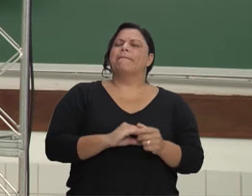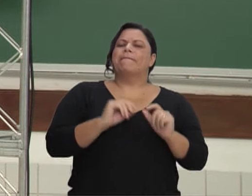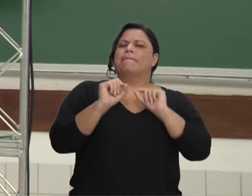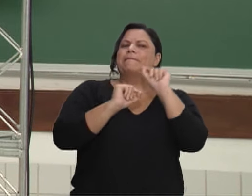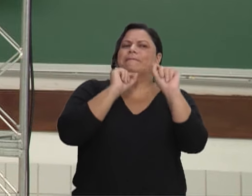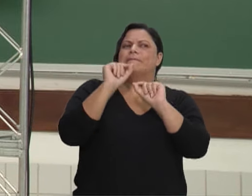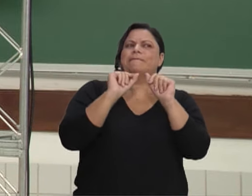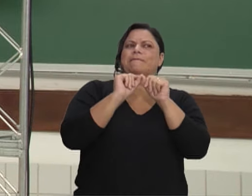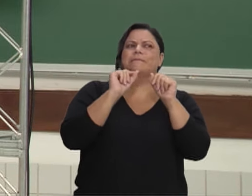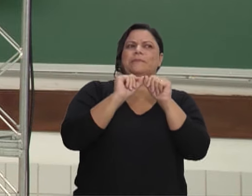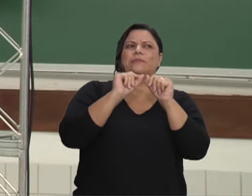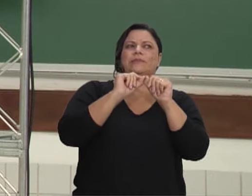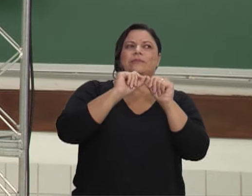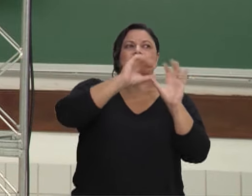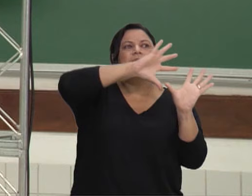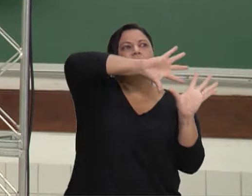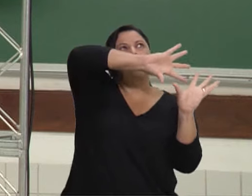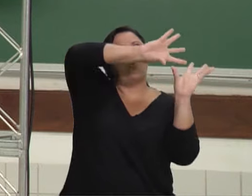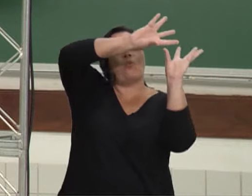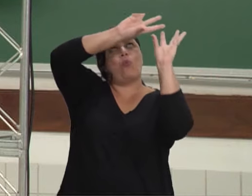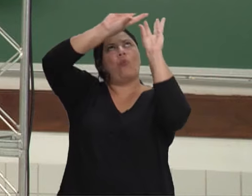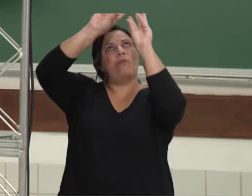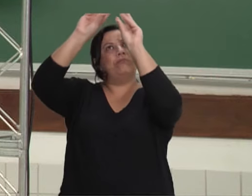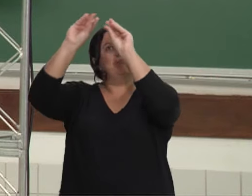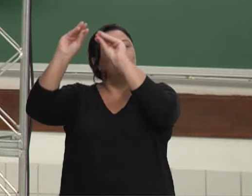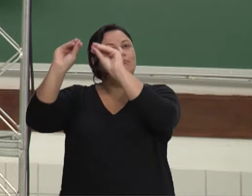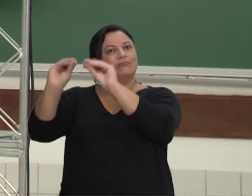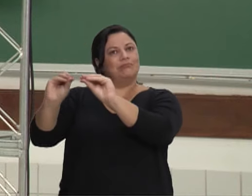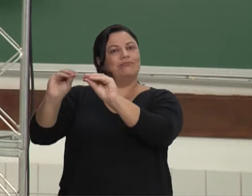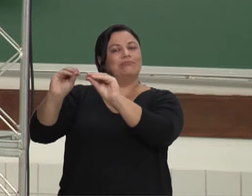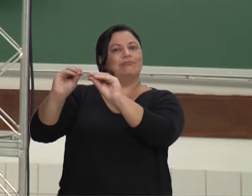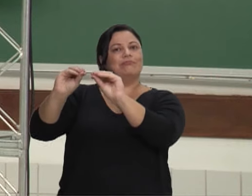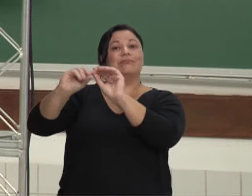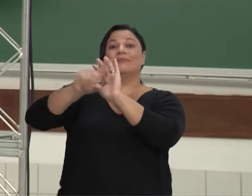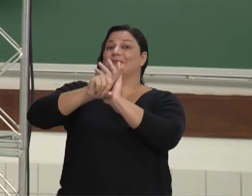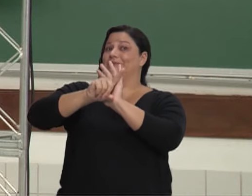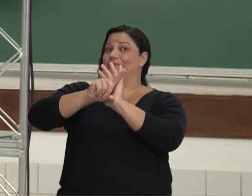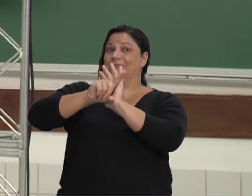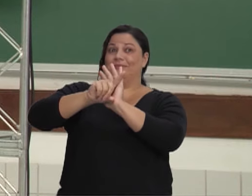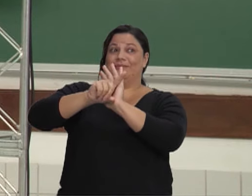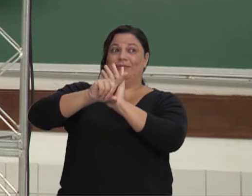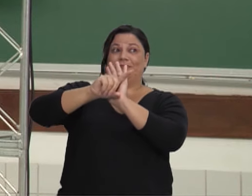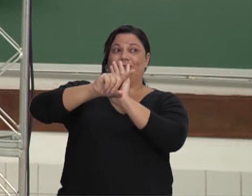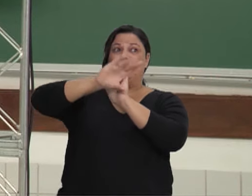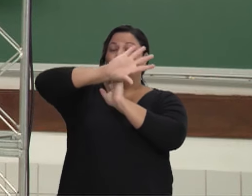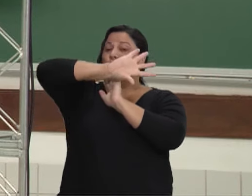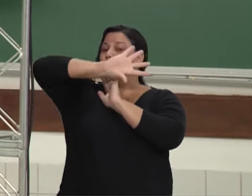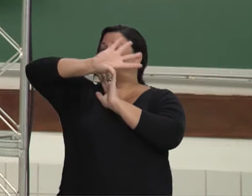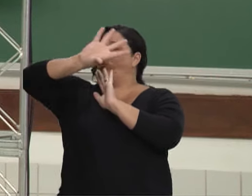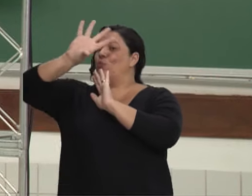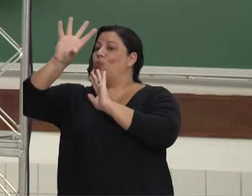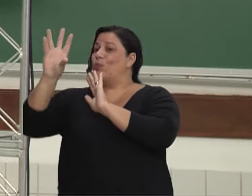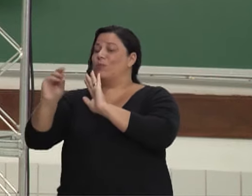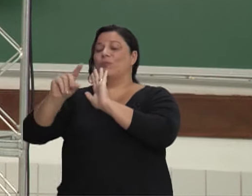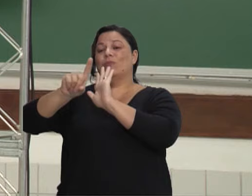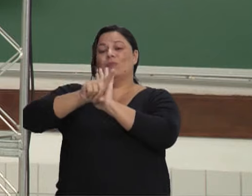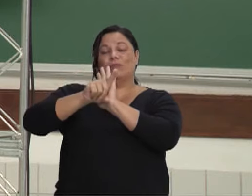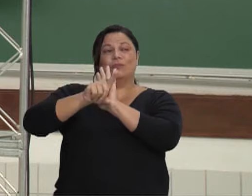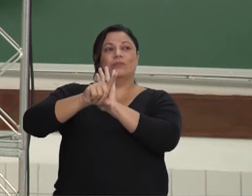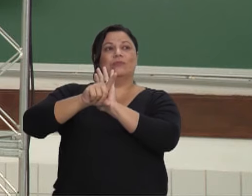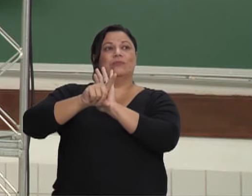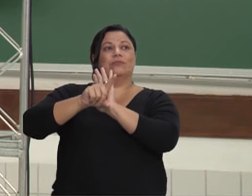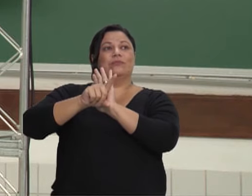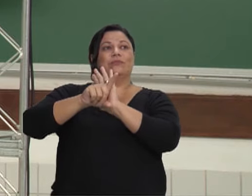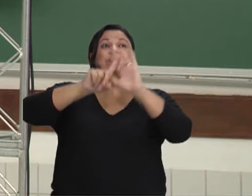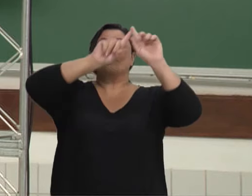colocar todo mundo aqui como negativo. O meu módulo todo tem que ser negativo. Tranquilo? Vou multiplicar todo